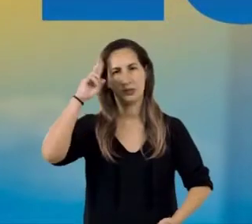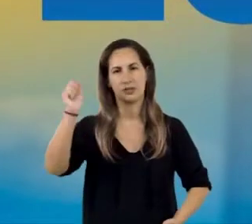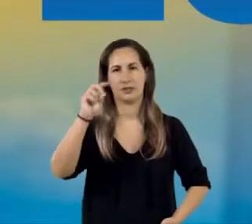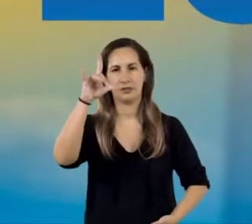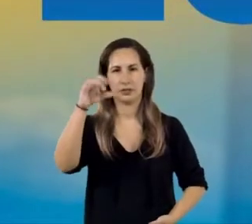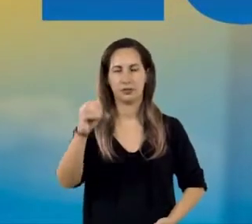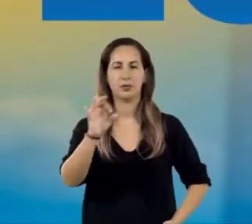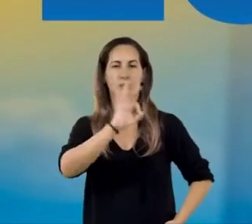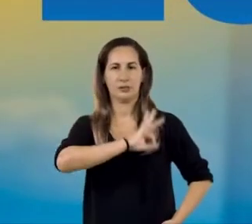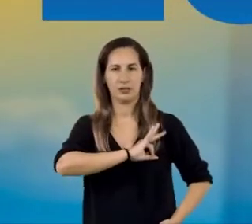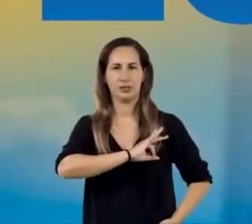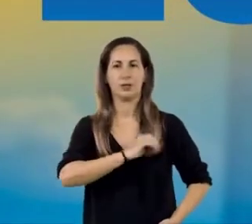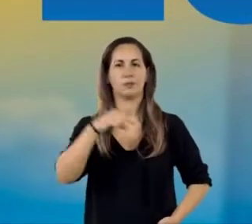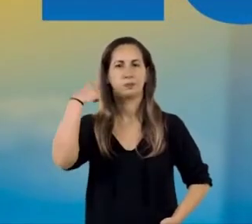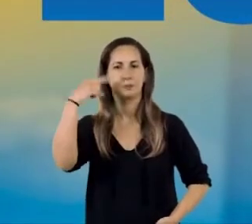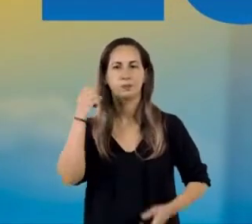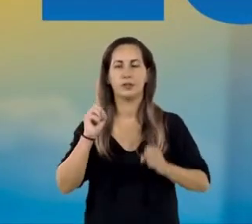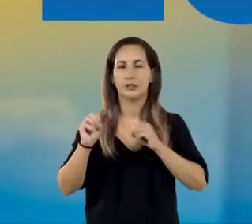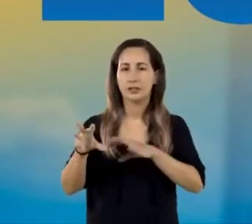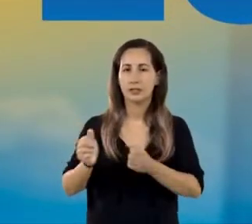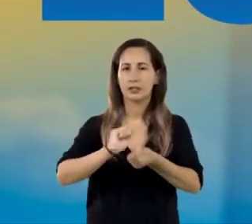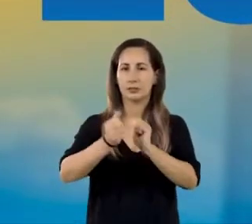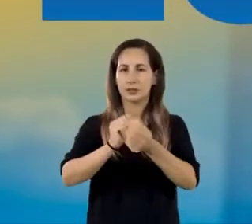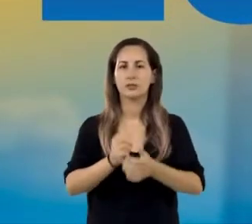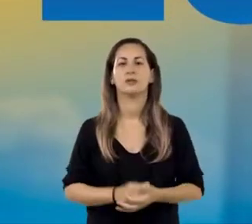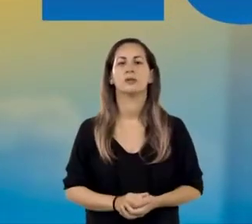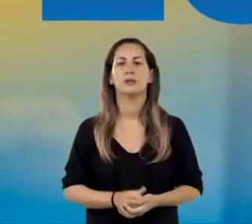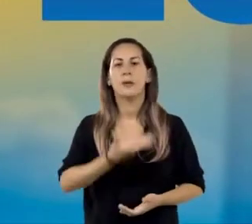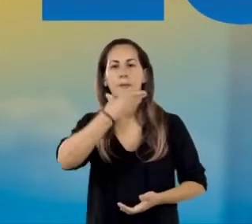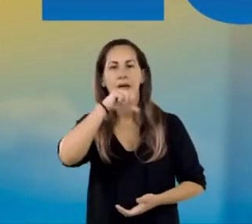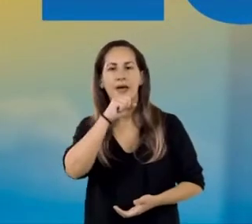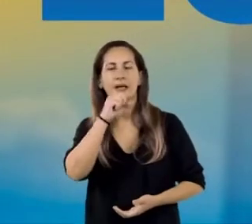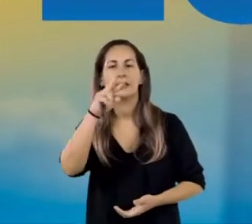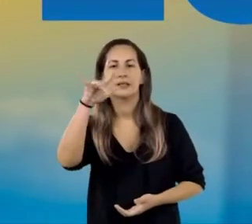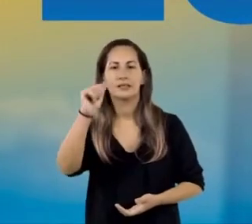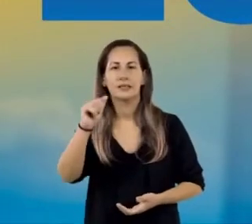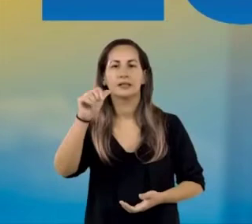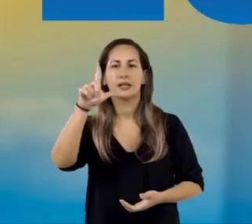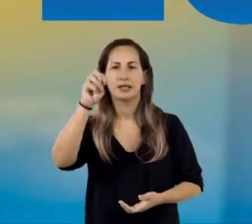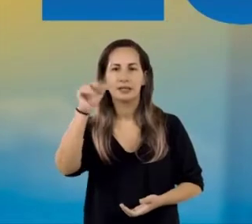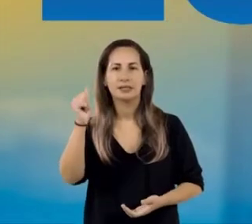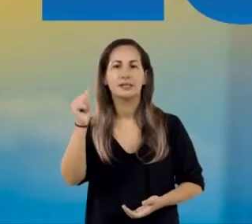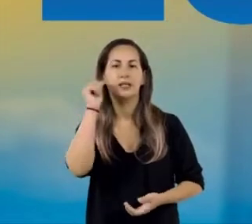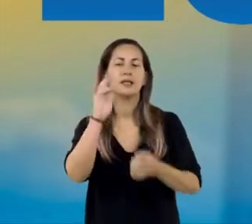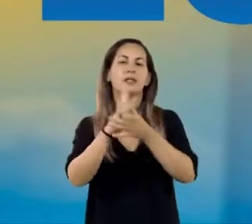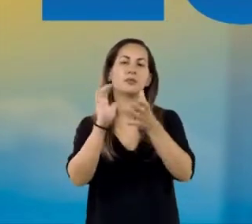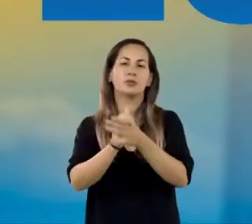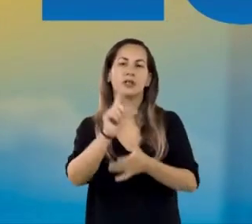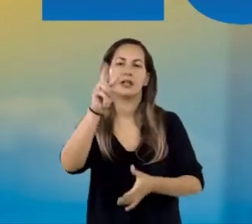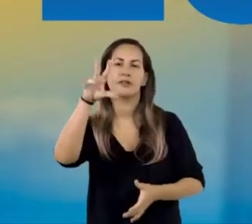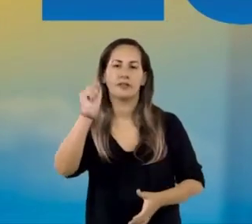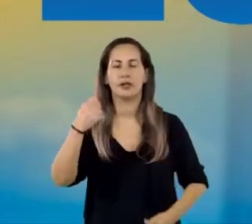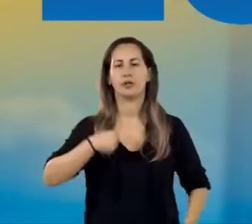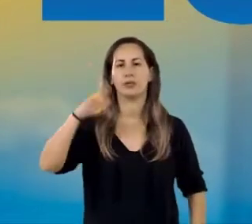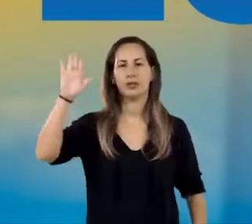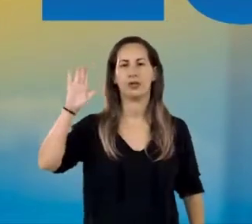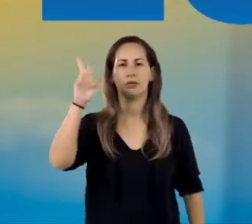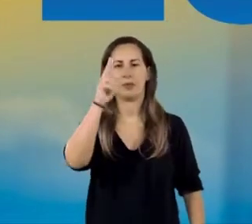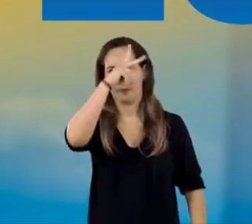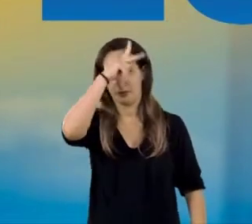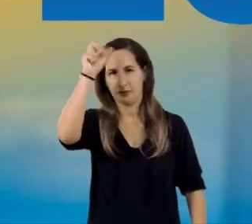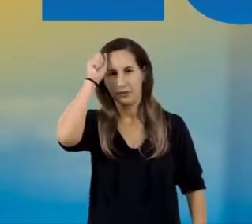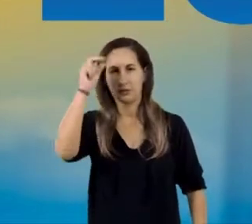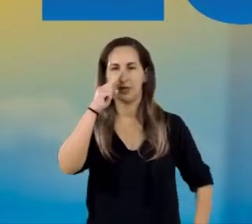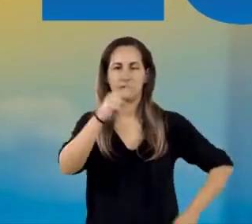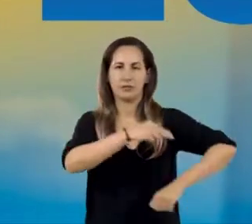Sou Coronel Azevedo, da Polícia Militar, advogado e mestre em administração. Pai de Letícia e Laís e esposo de Lívia. Sou candidato a prefeito de